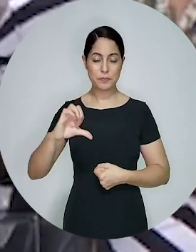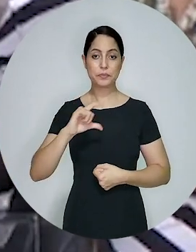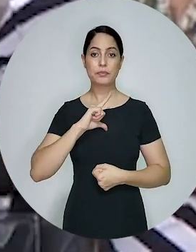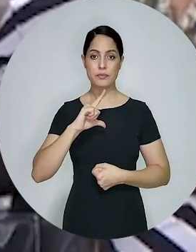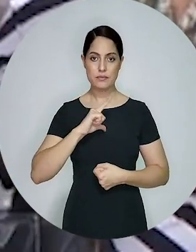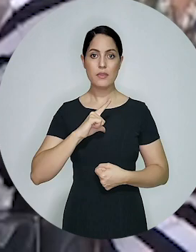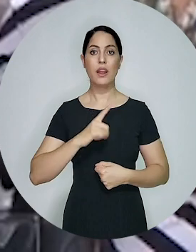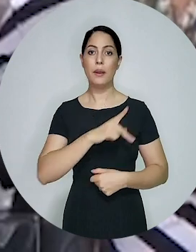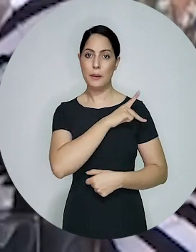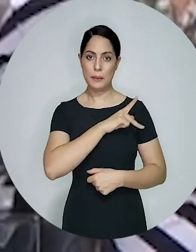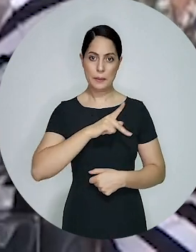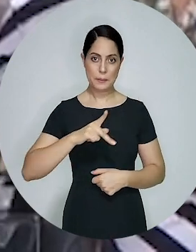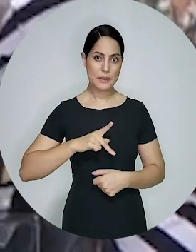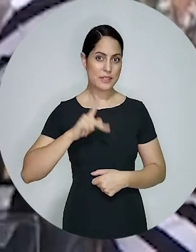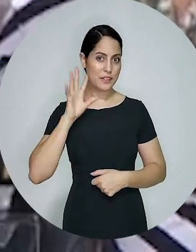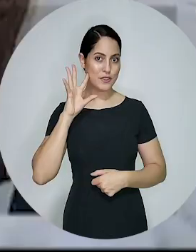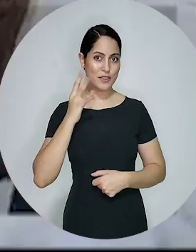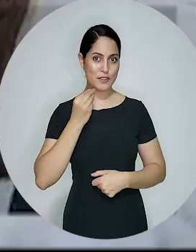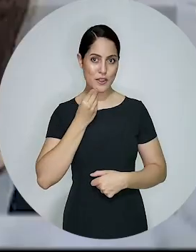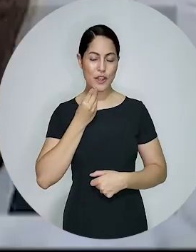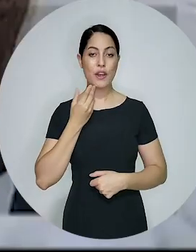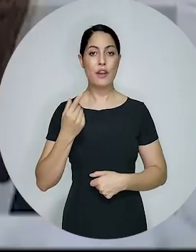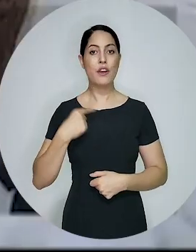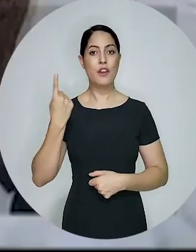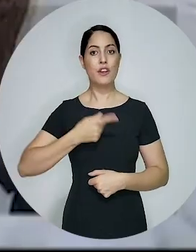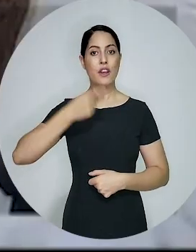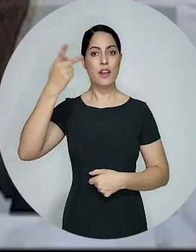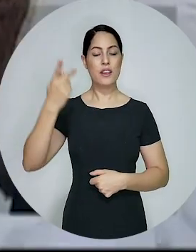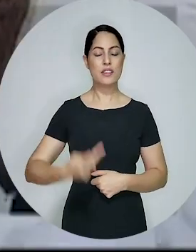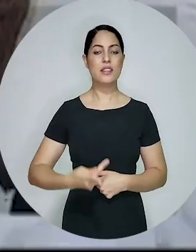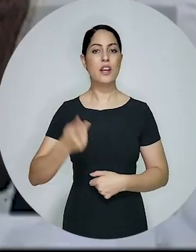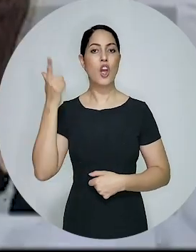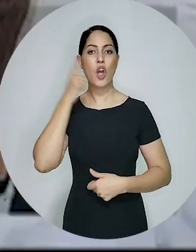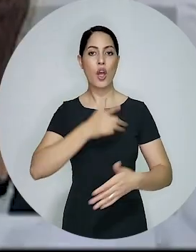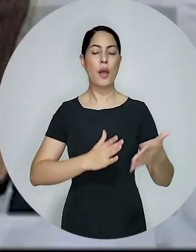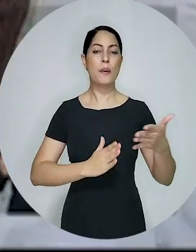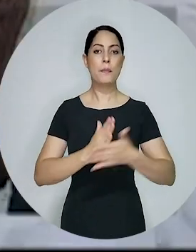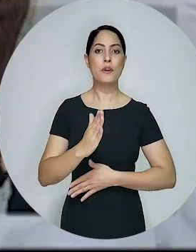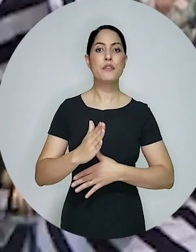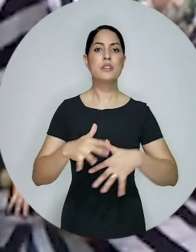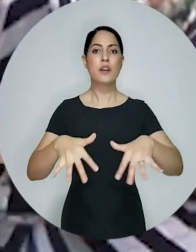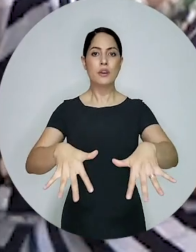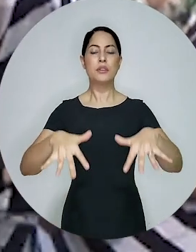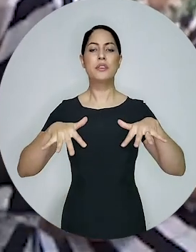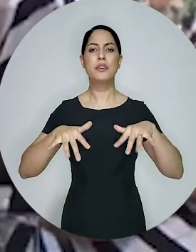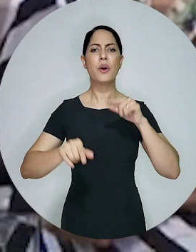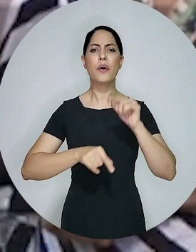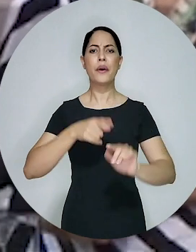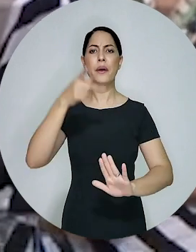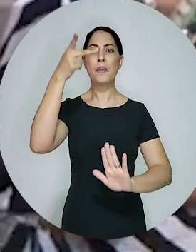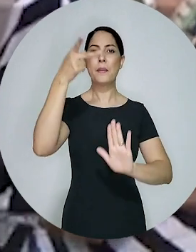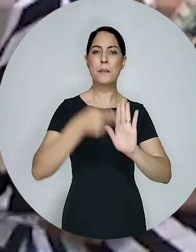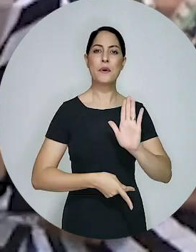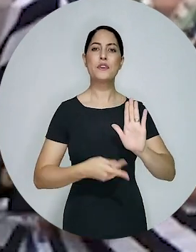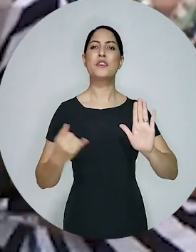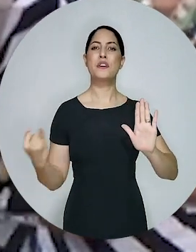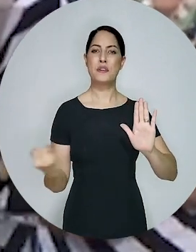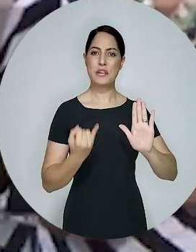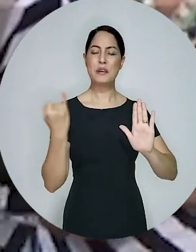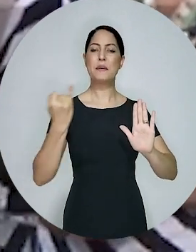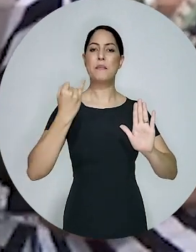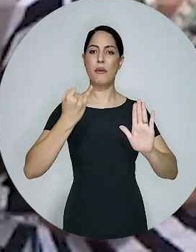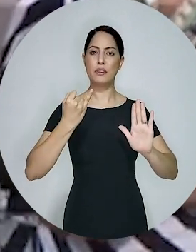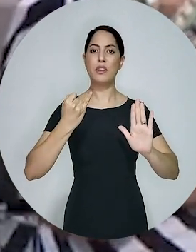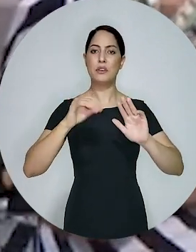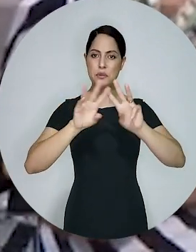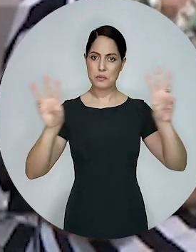então ministro-presidente Dias Toffoli, a Corte aprovou em sessão administrativa plenária o projeto de construção